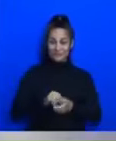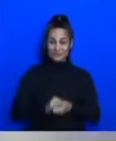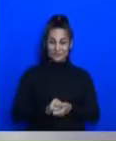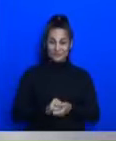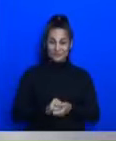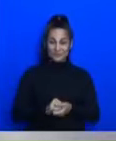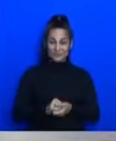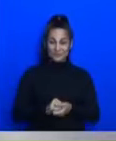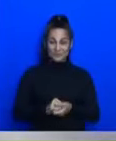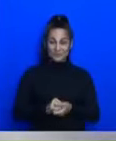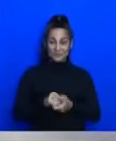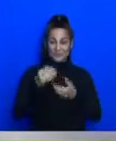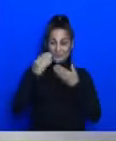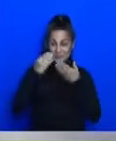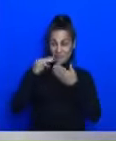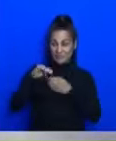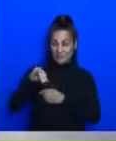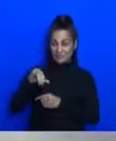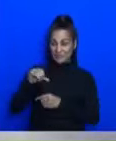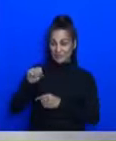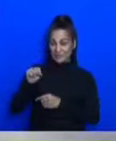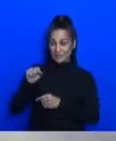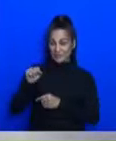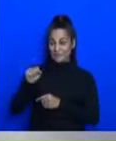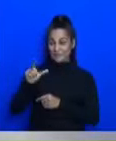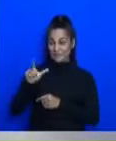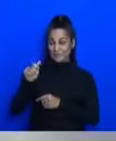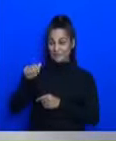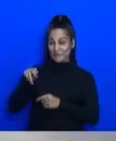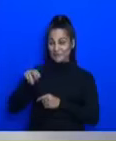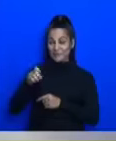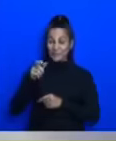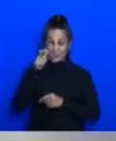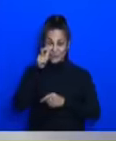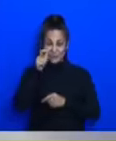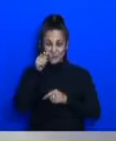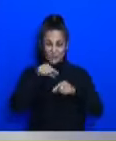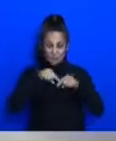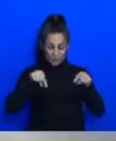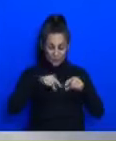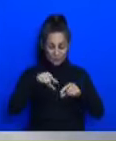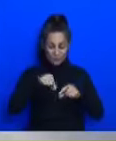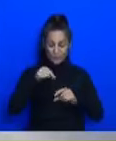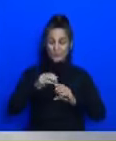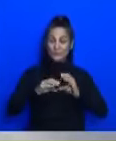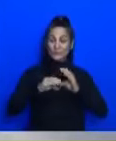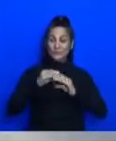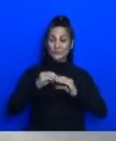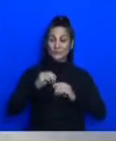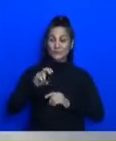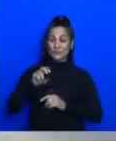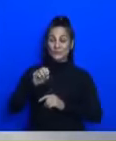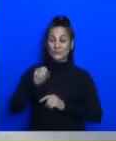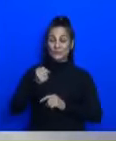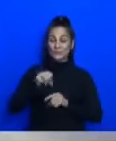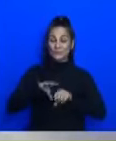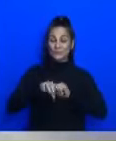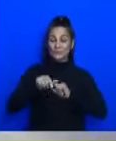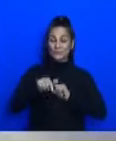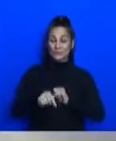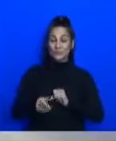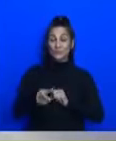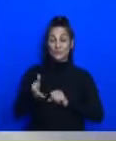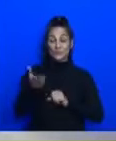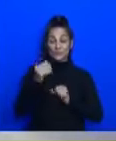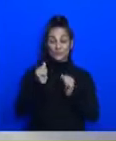número. Obrigado, Miss Lane. Vamos conferir as dezenas sorteadas no concurso 508 do Super 7. Confira comigo.